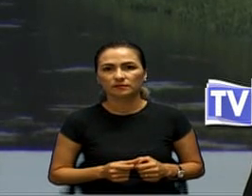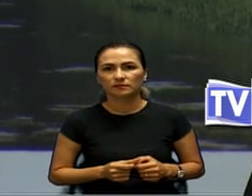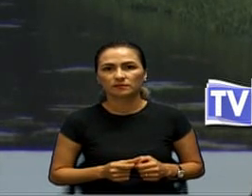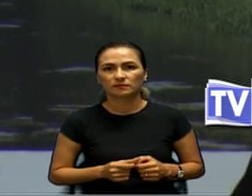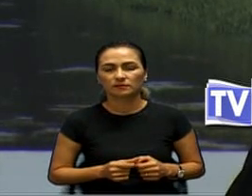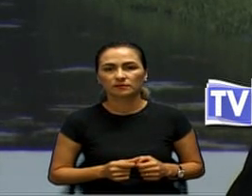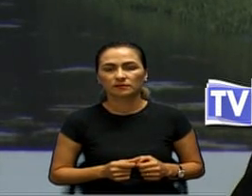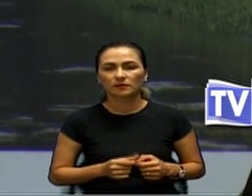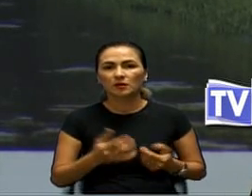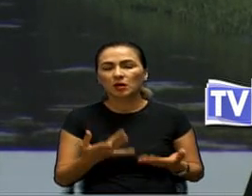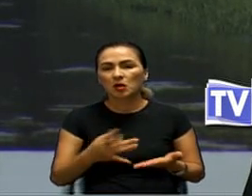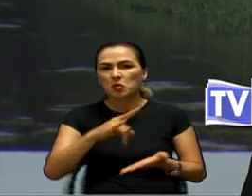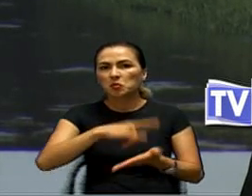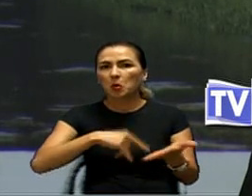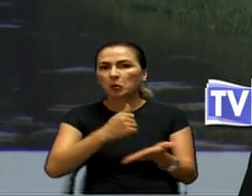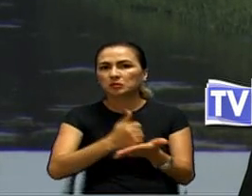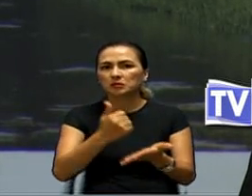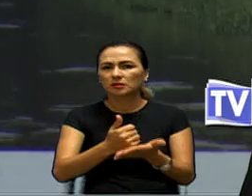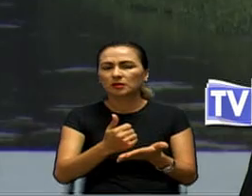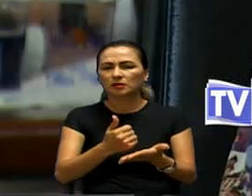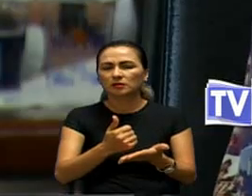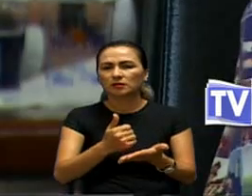alto?